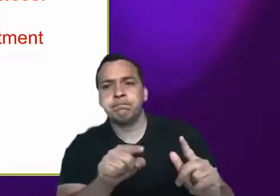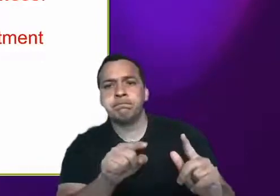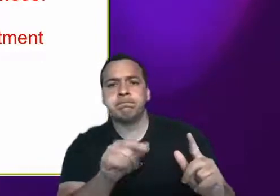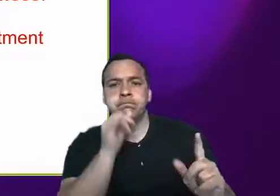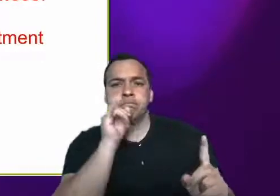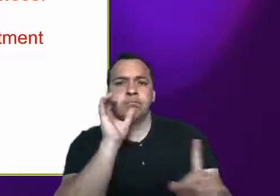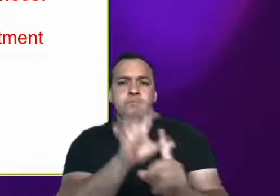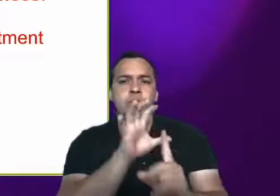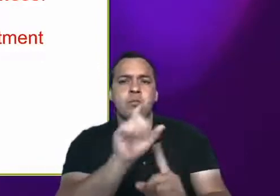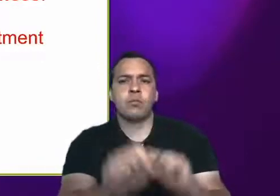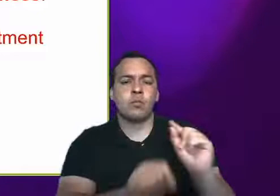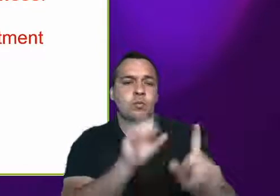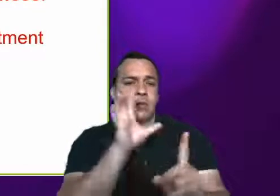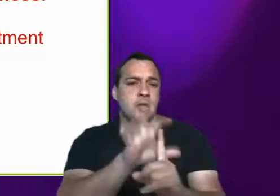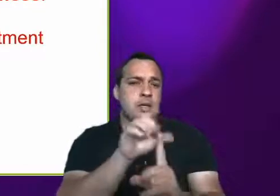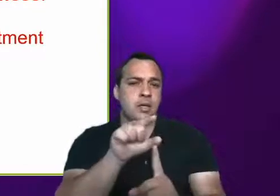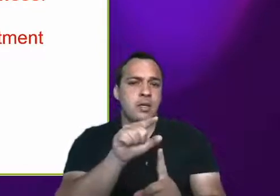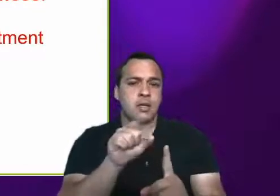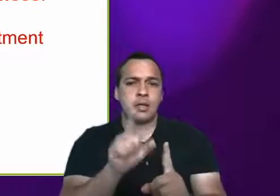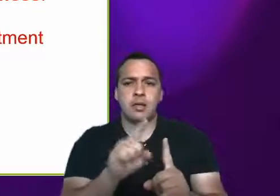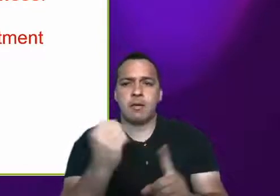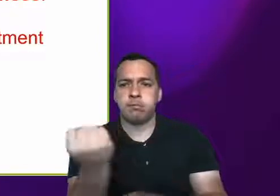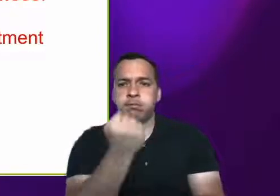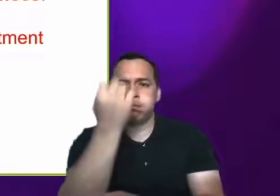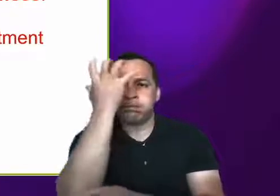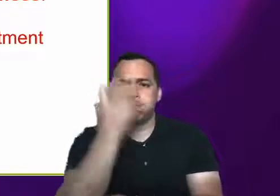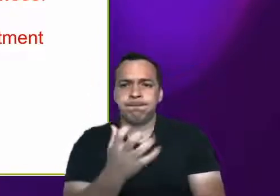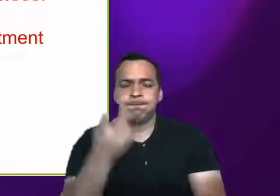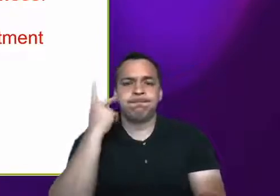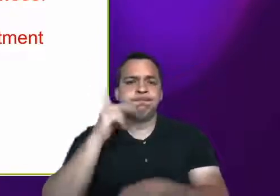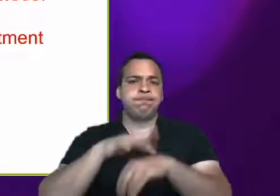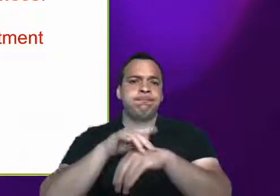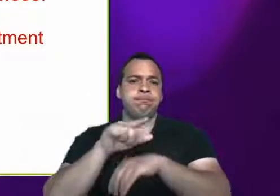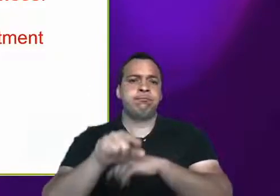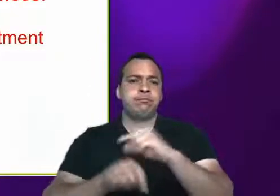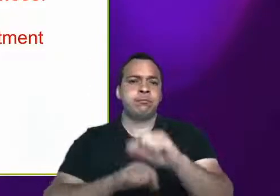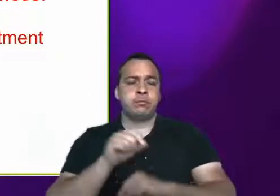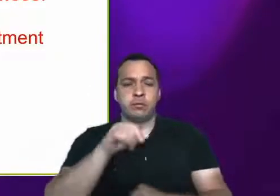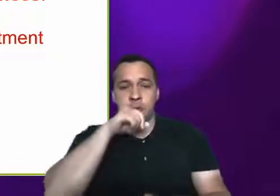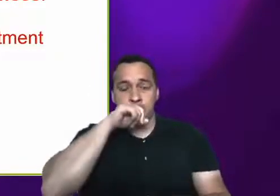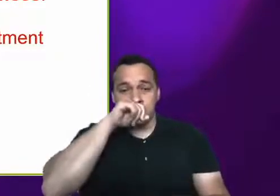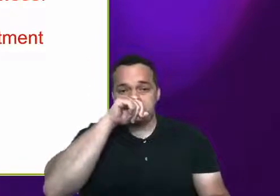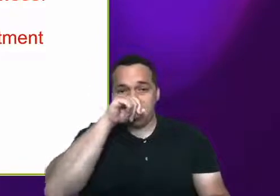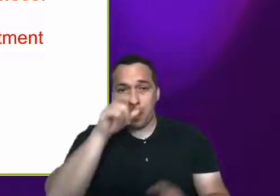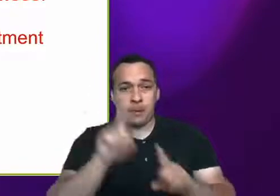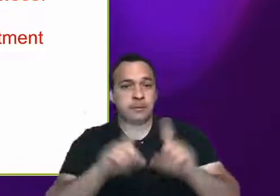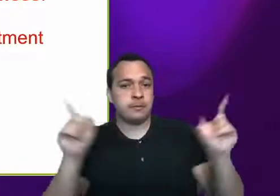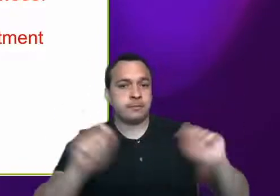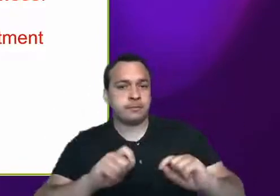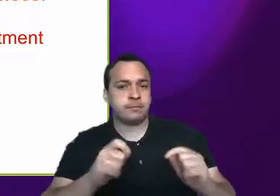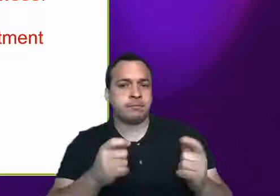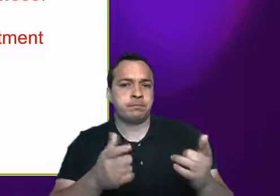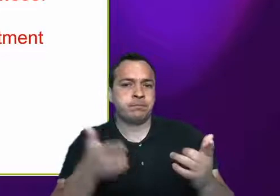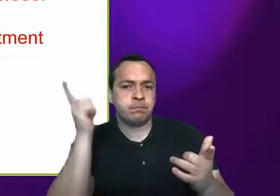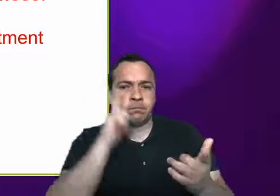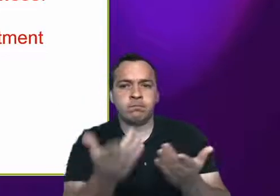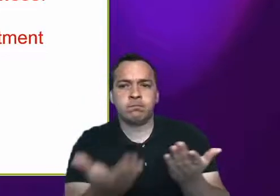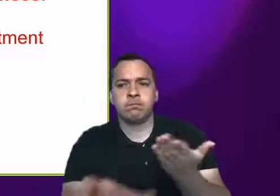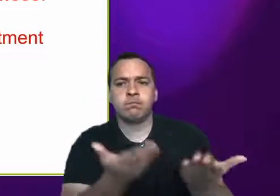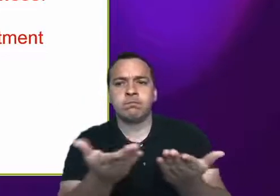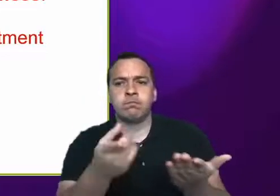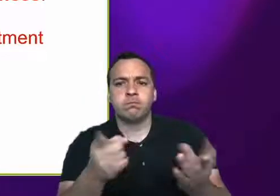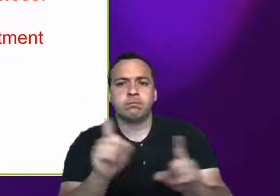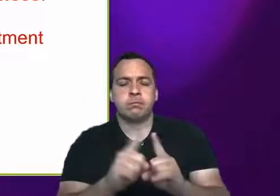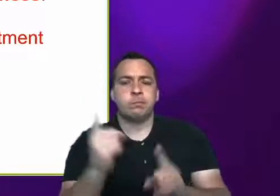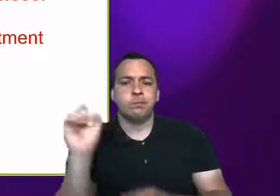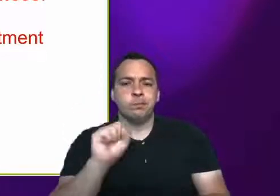esse tipo de resposta influencia na gravidade da patologia e também influi na possibilidade